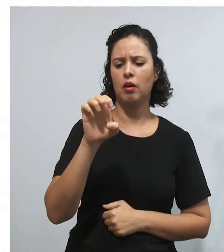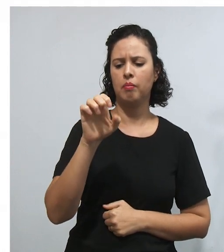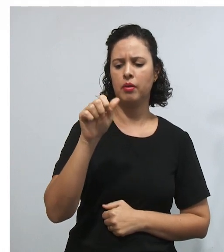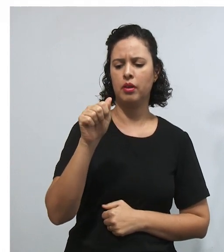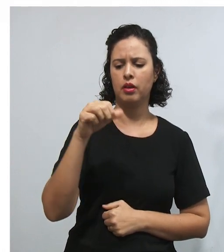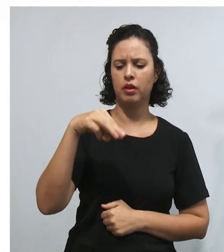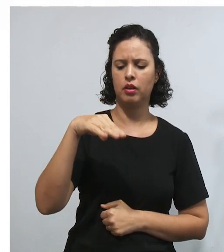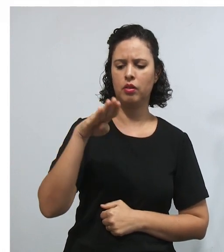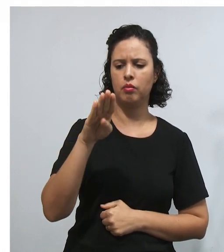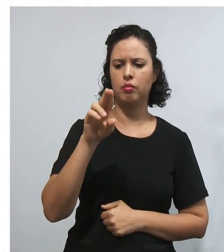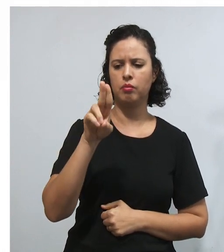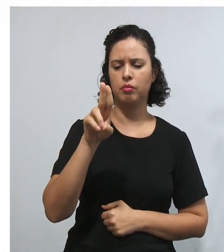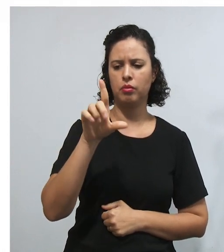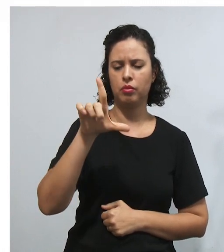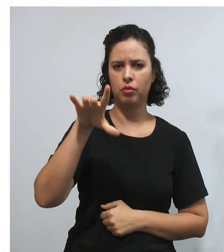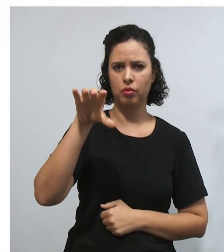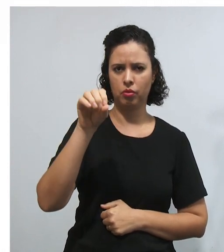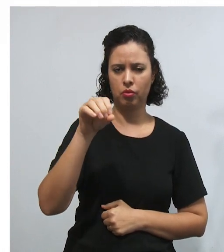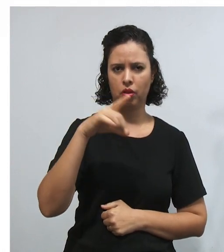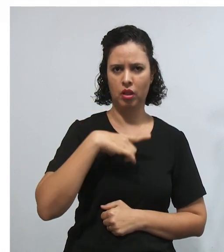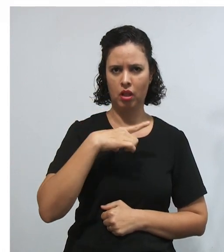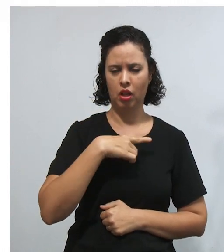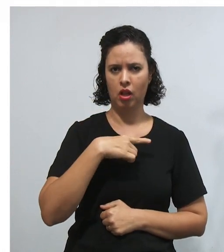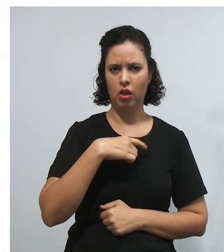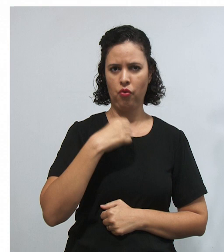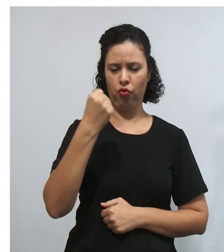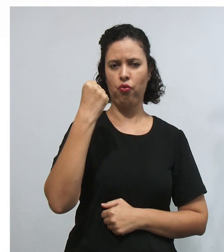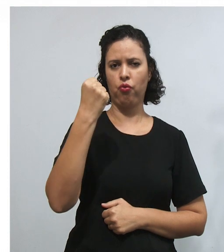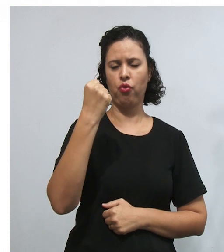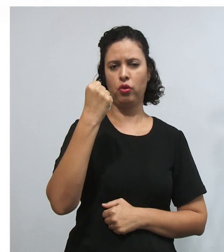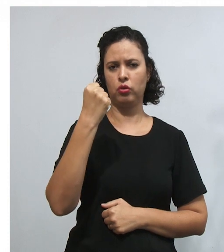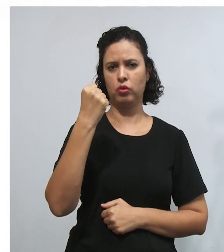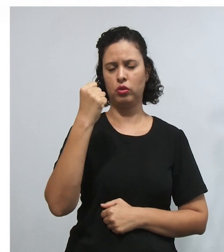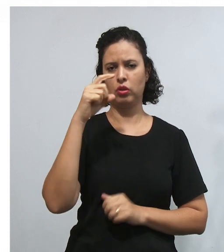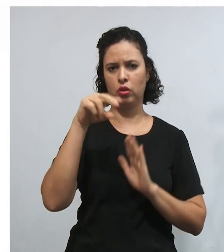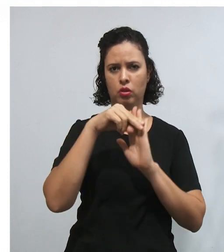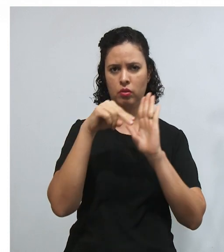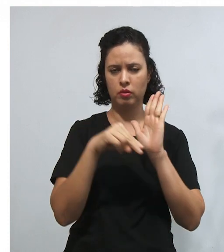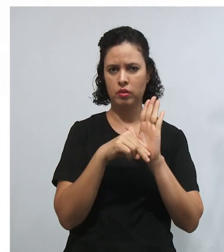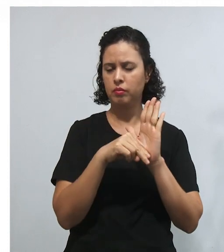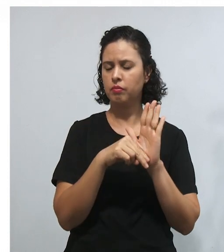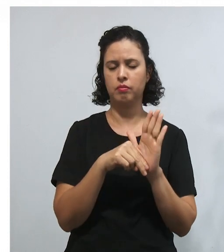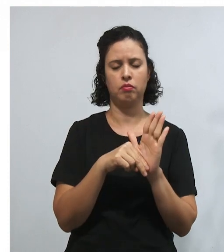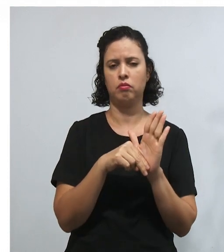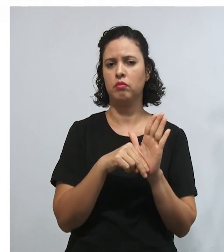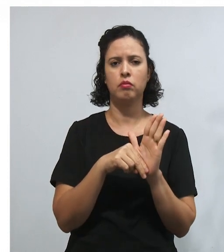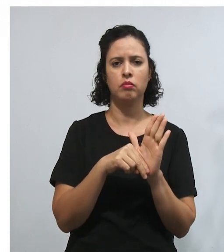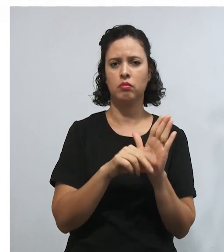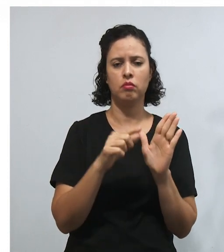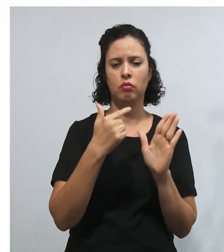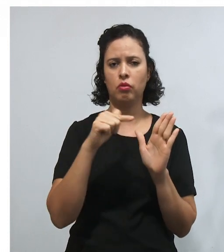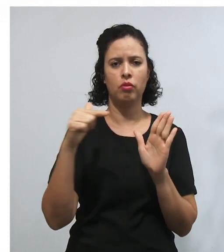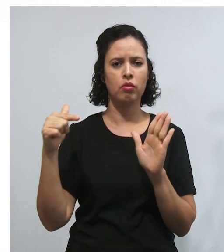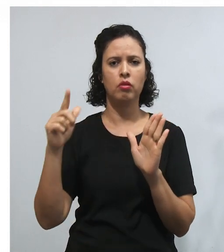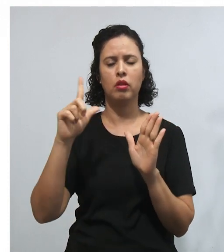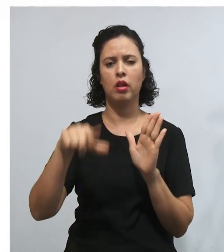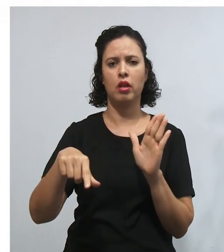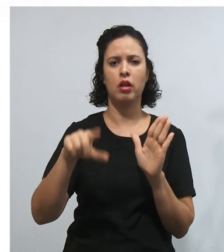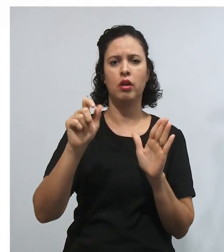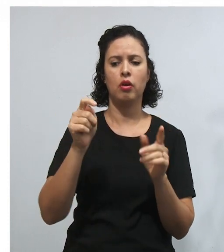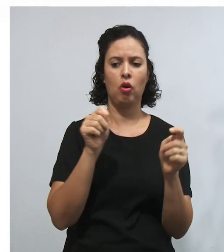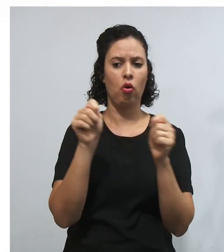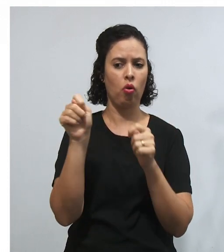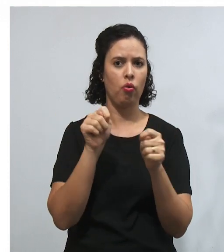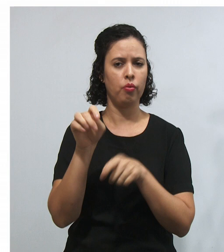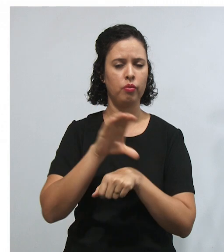o preâmbulo, ele não tem força normativa, ele não é parâmetro, inclusive, para controle